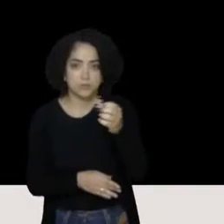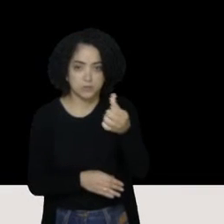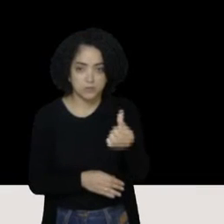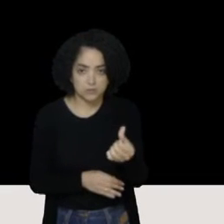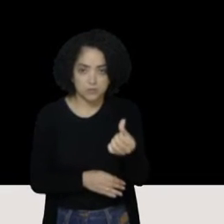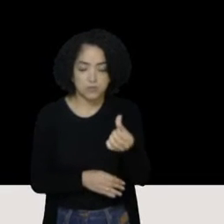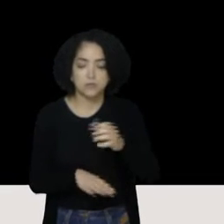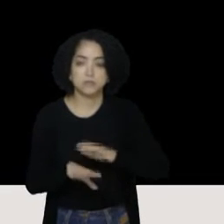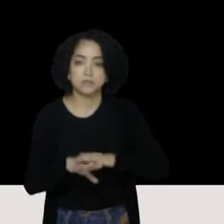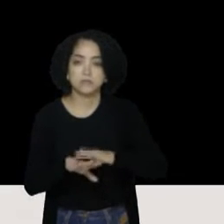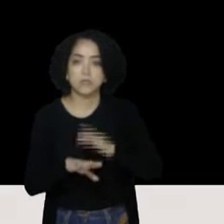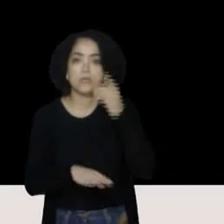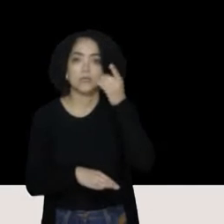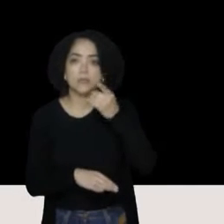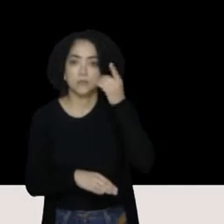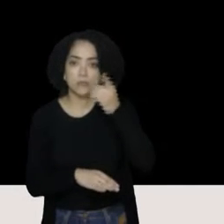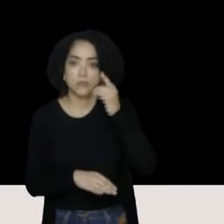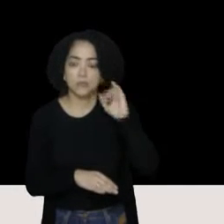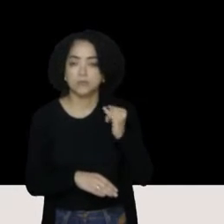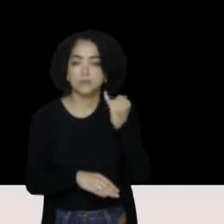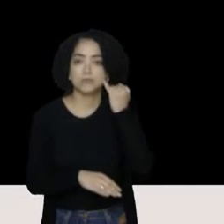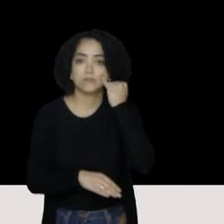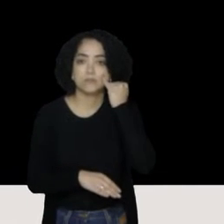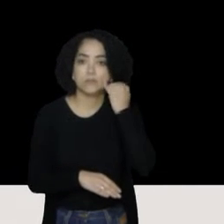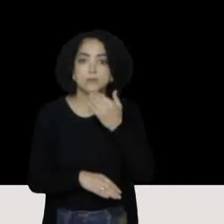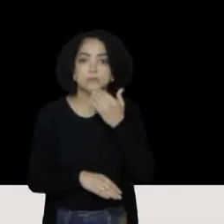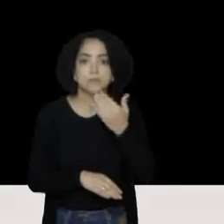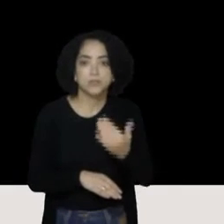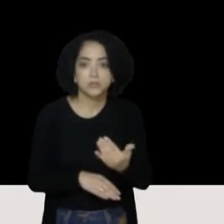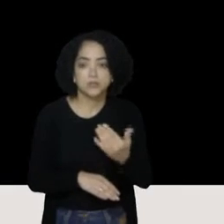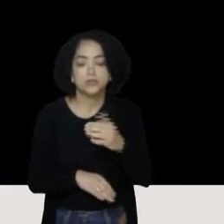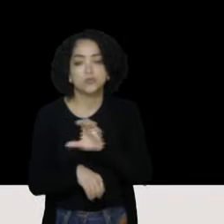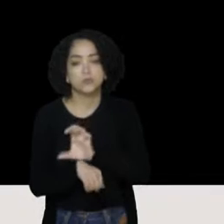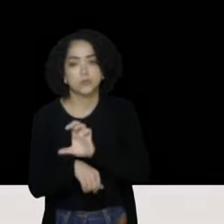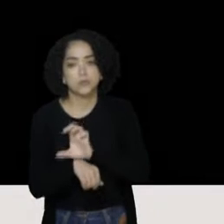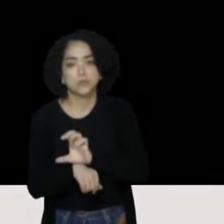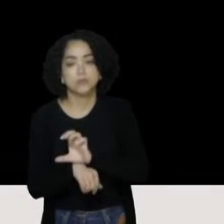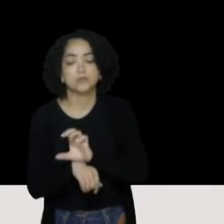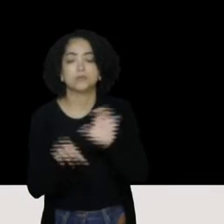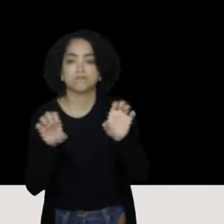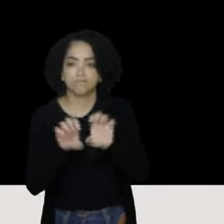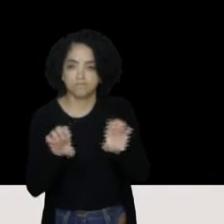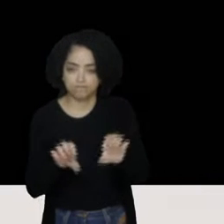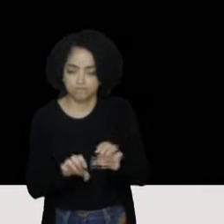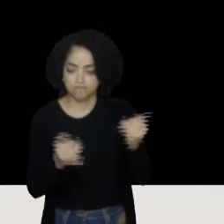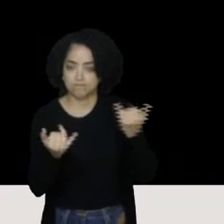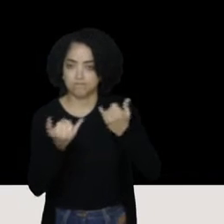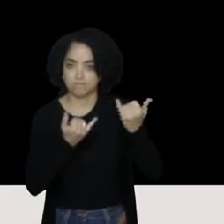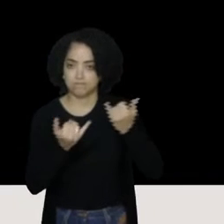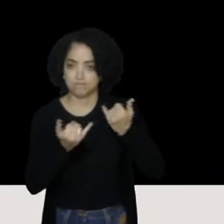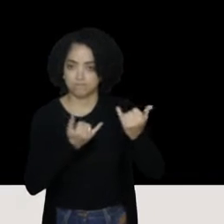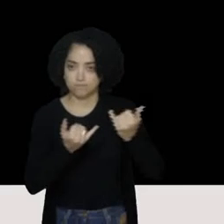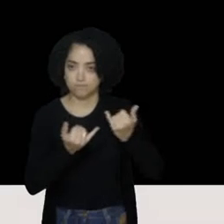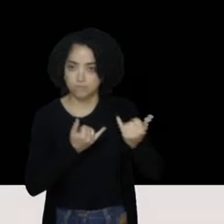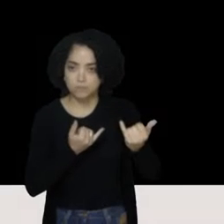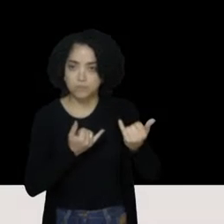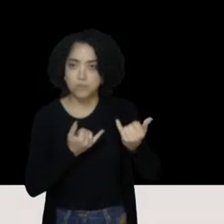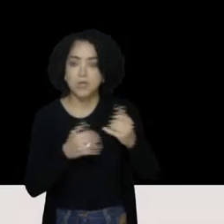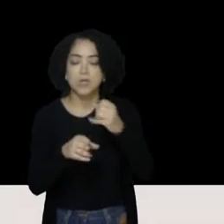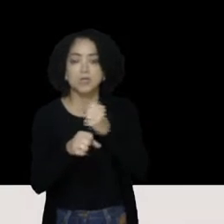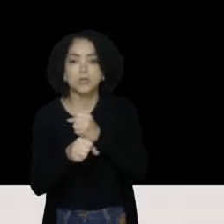deputado Gessé Lopes, solicitando ao secretário de Estado da Infraestrutura informações acerca da